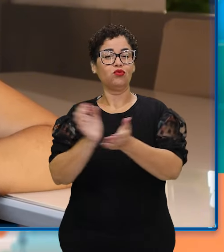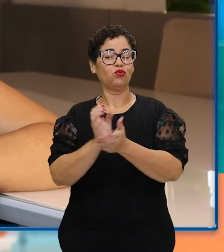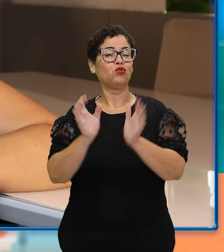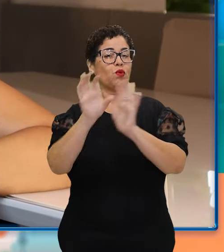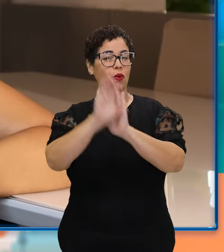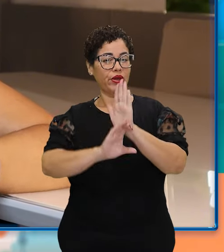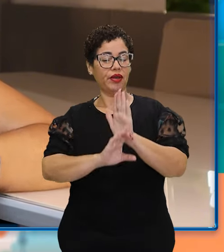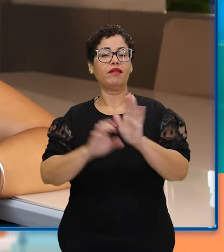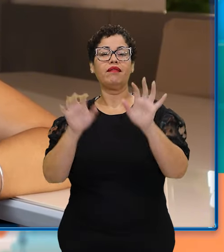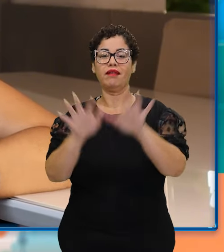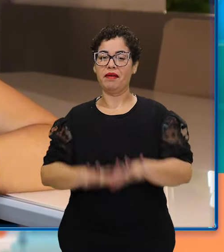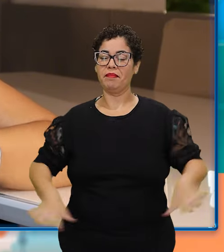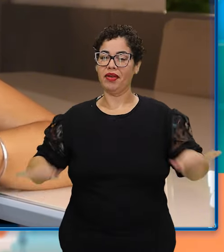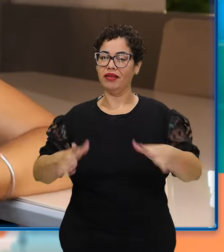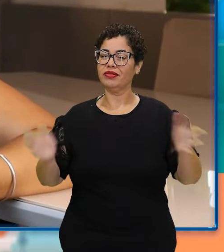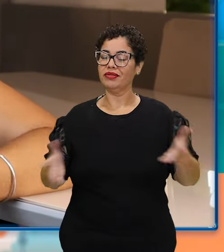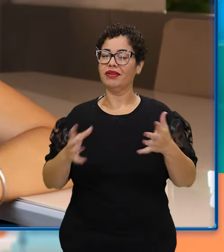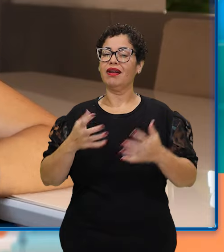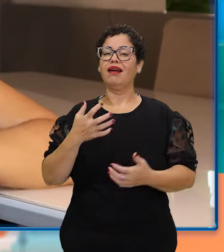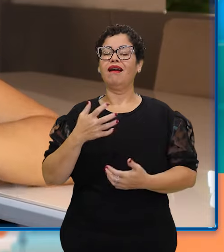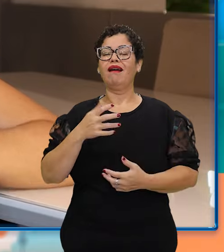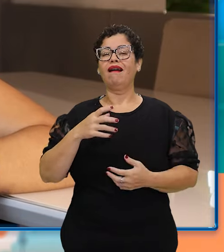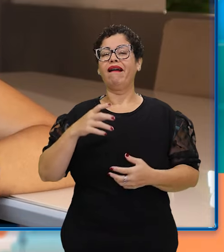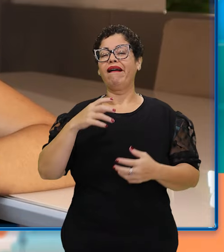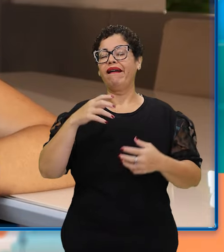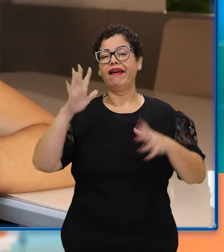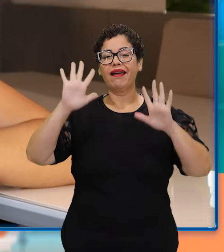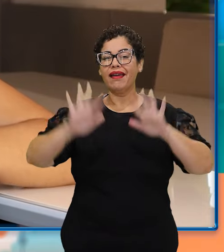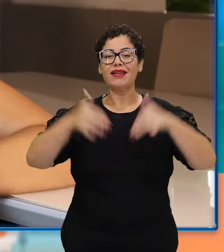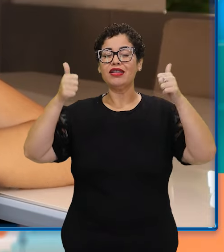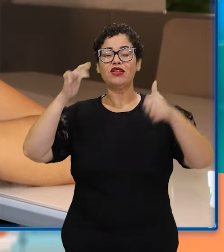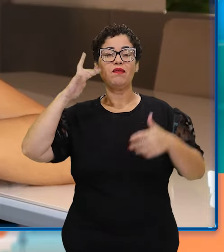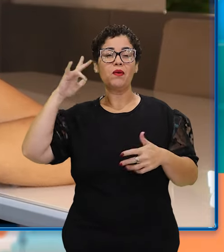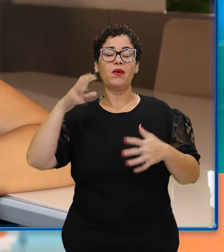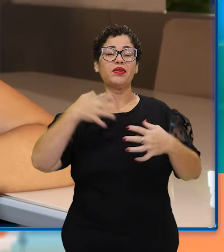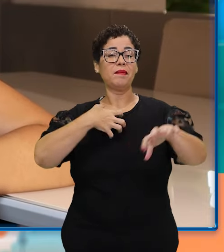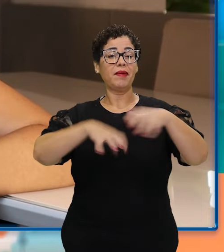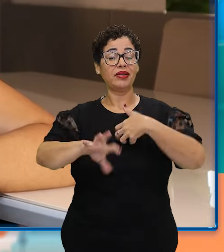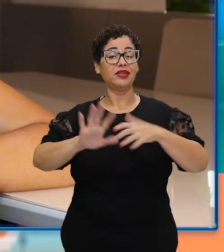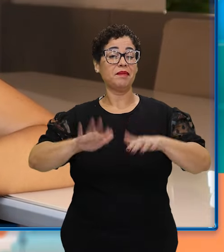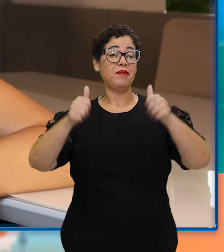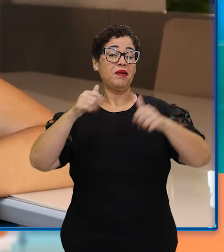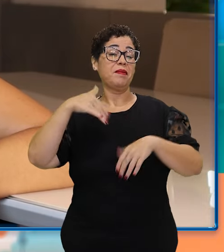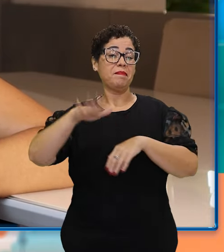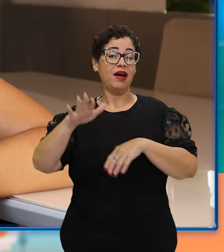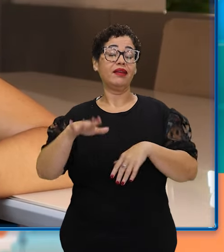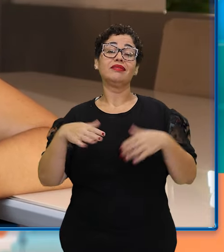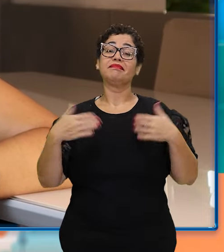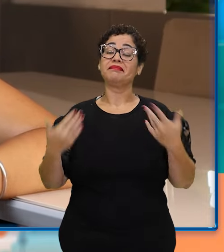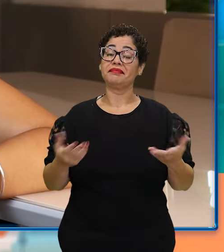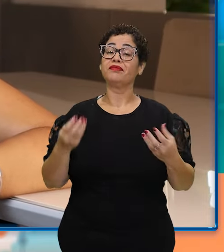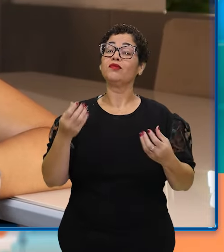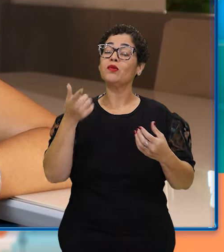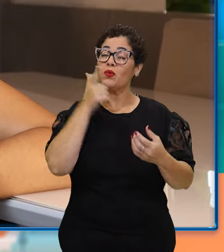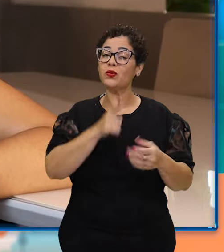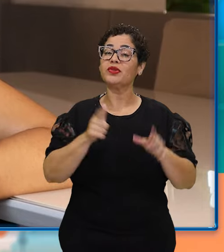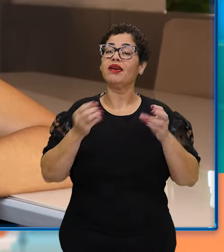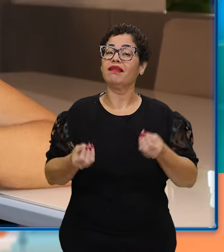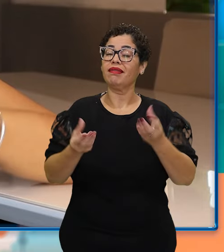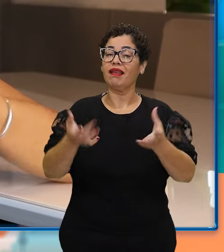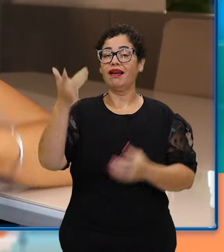criamos ambientes que promovem resiliência, autoconsciência e empatia, ou seja, que promovem a